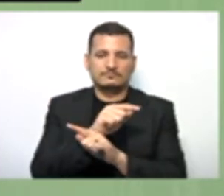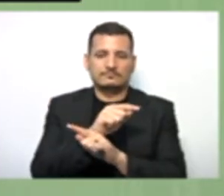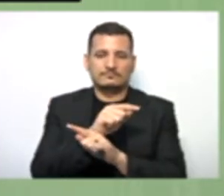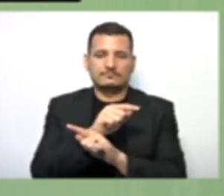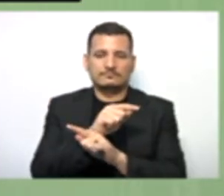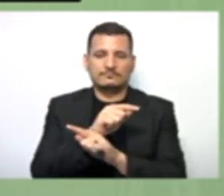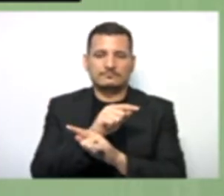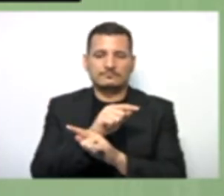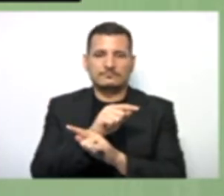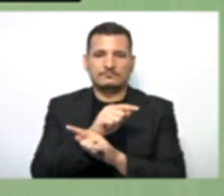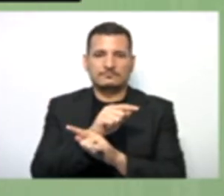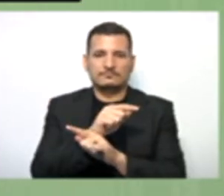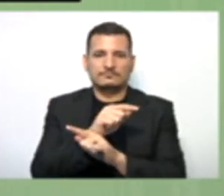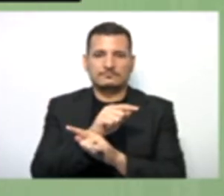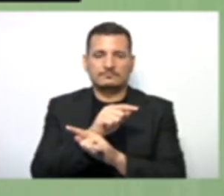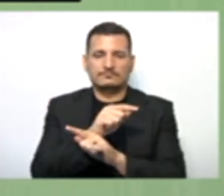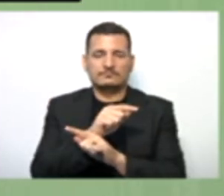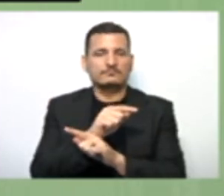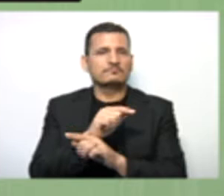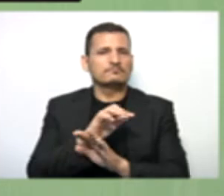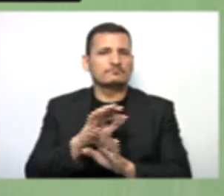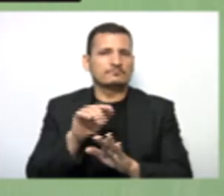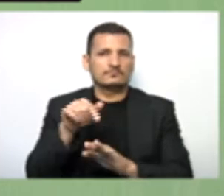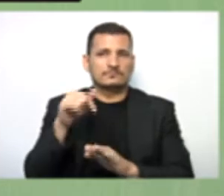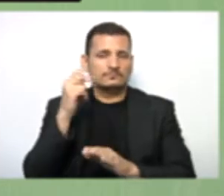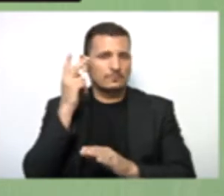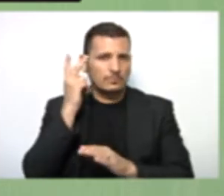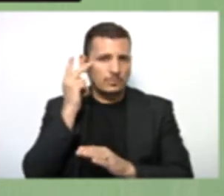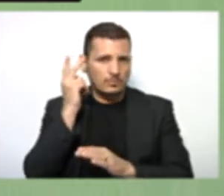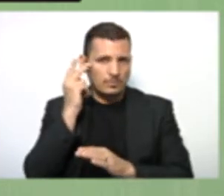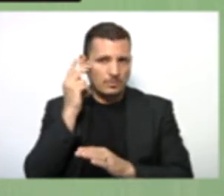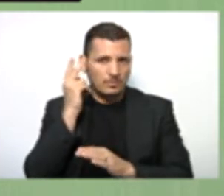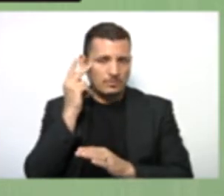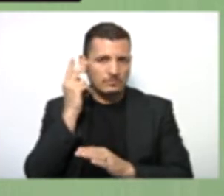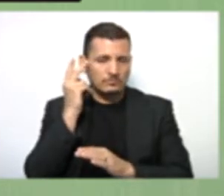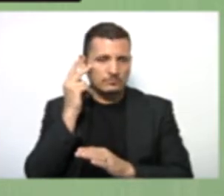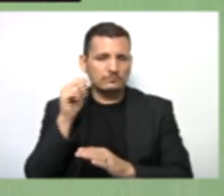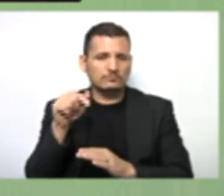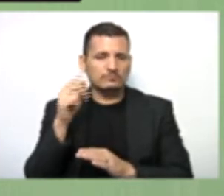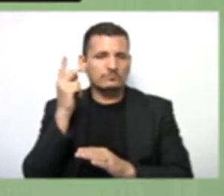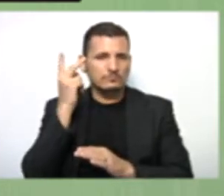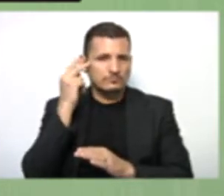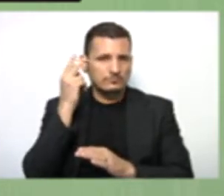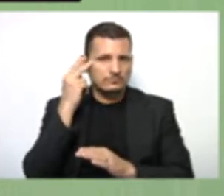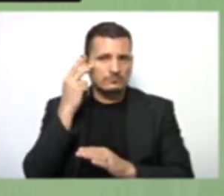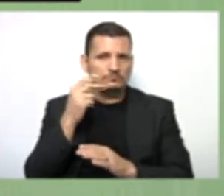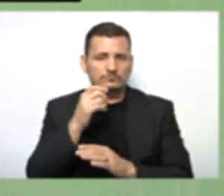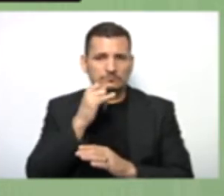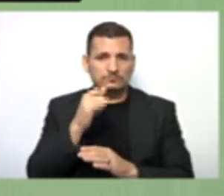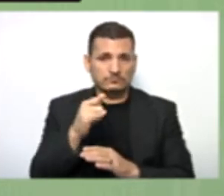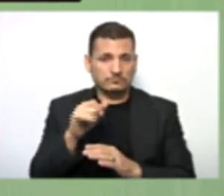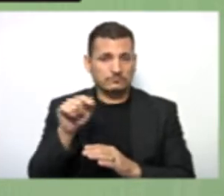pronto. Isso é muito comum, especialmente quando o processo ele está sendo executado no